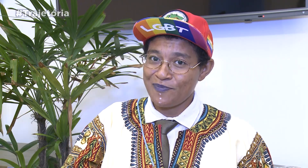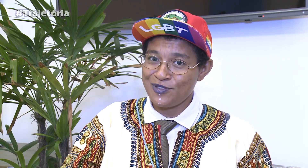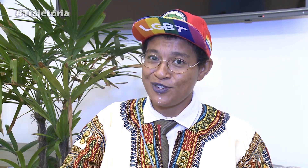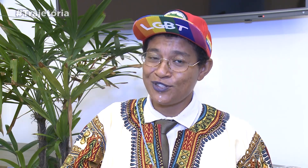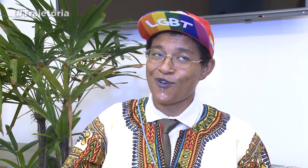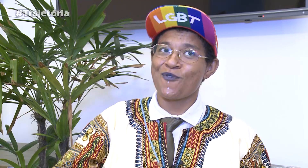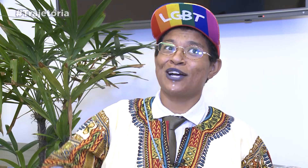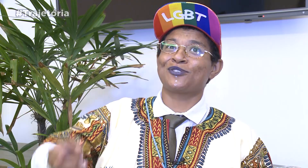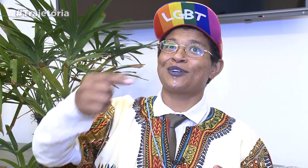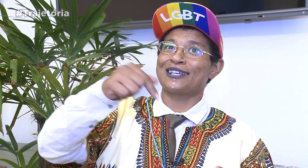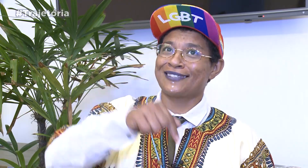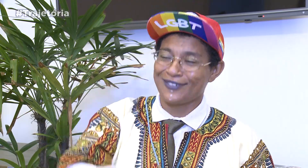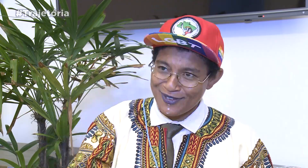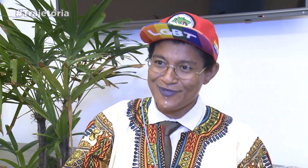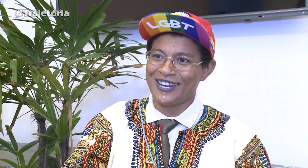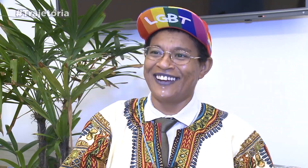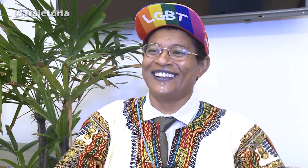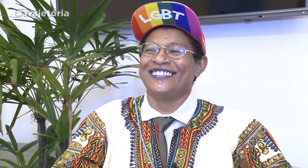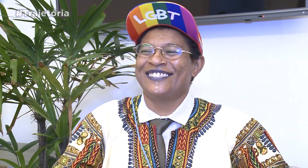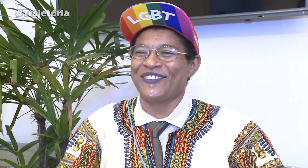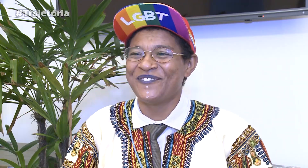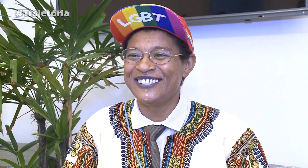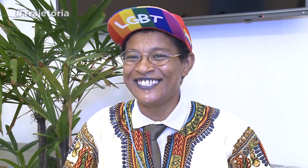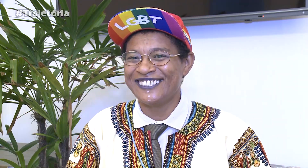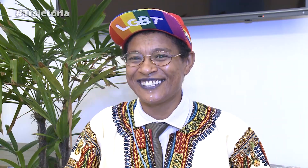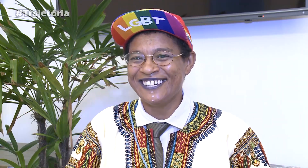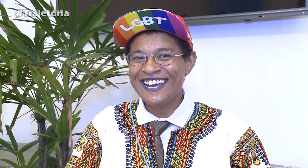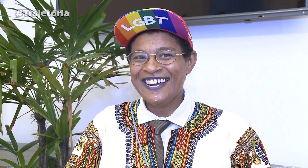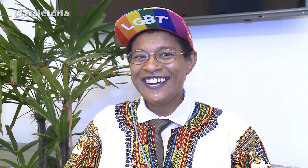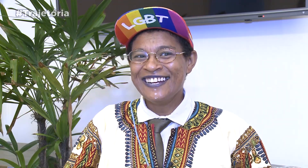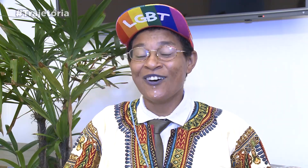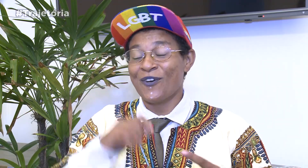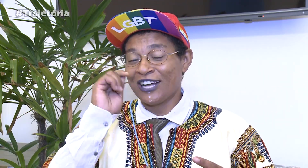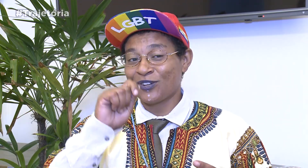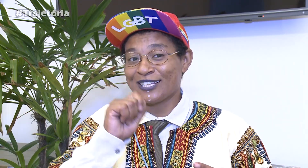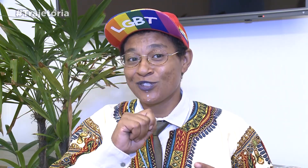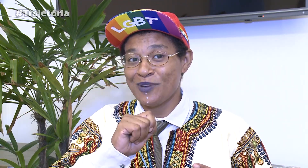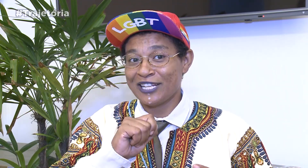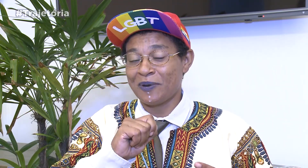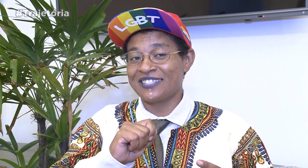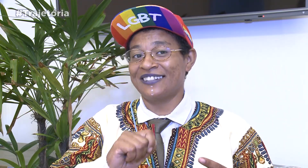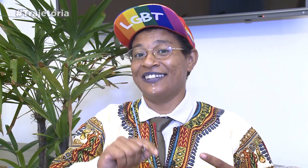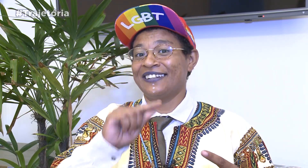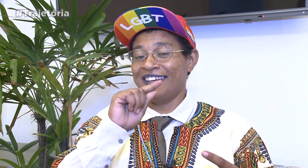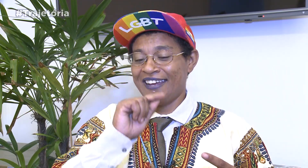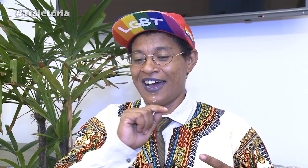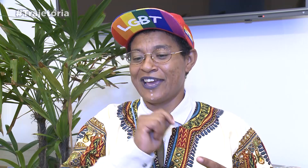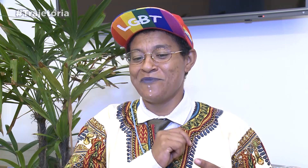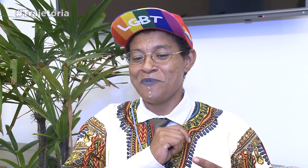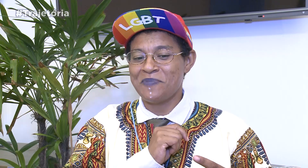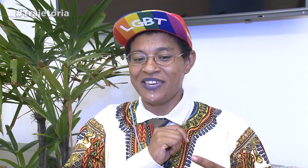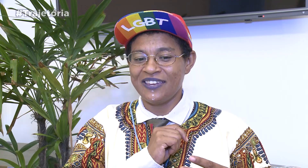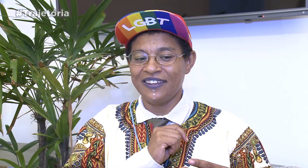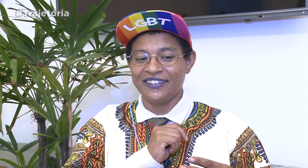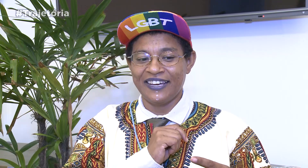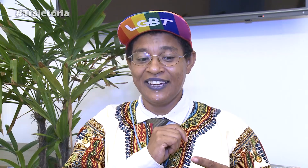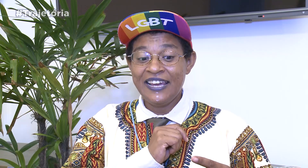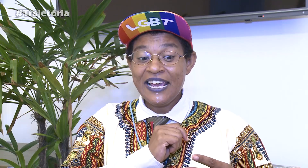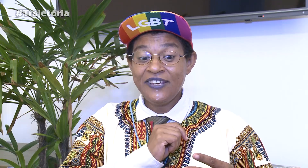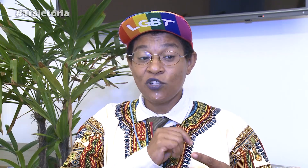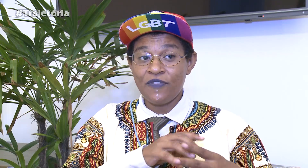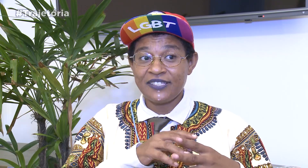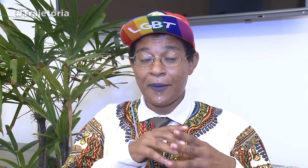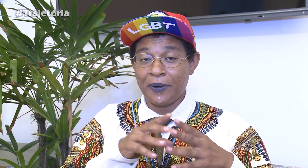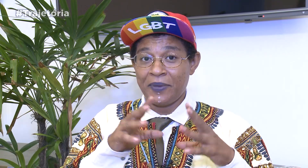Casa Feminista, com a articulação de mulheres feministas, não, Articulação de Mulheres Brasileira, que é a AMB,